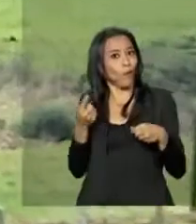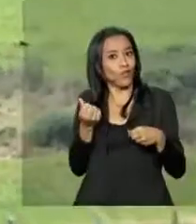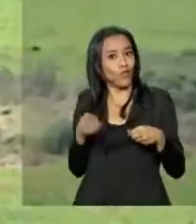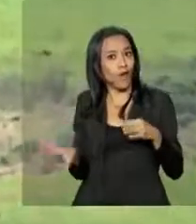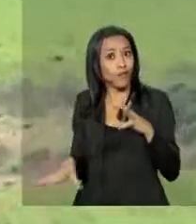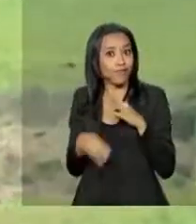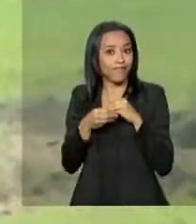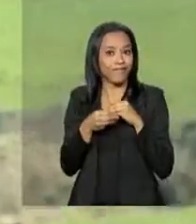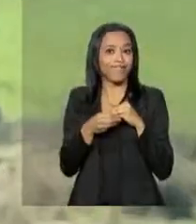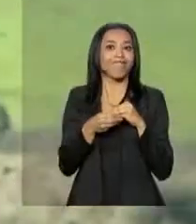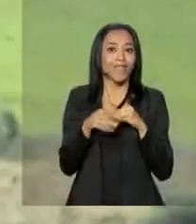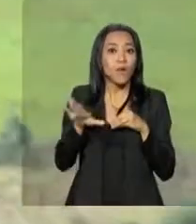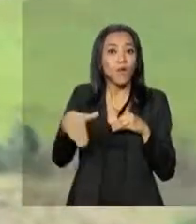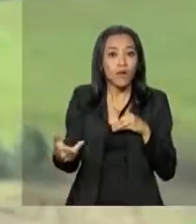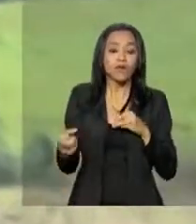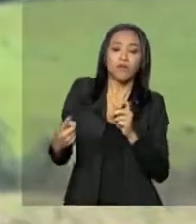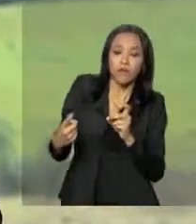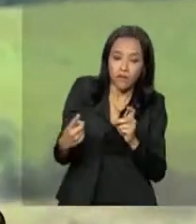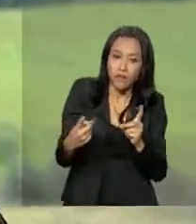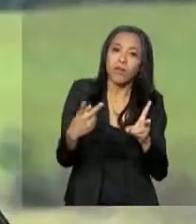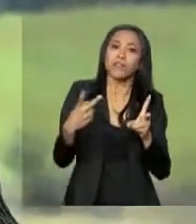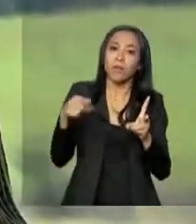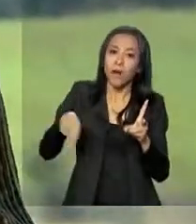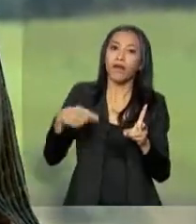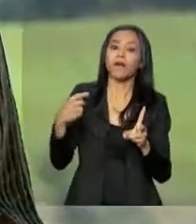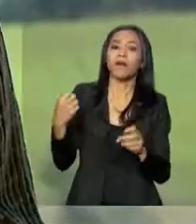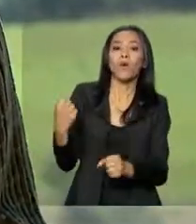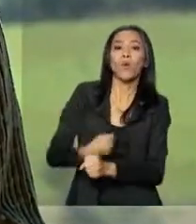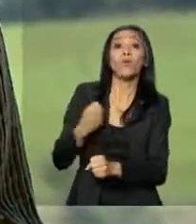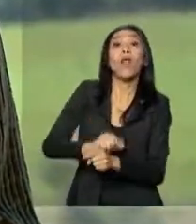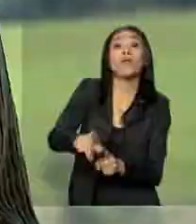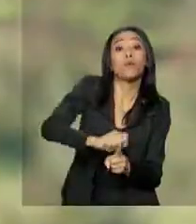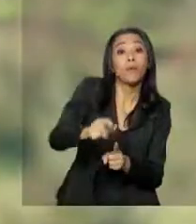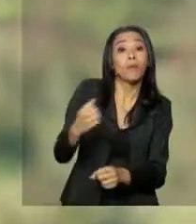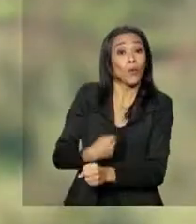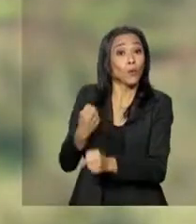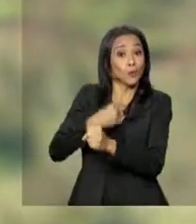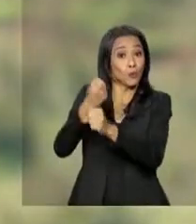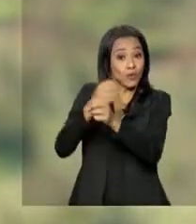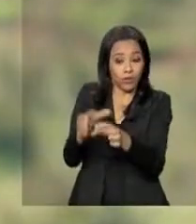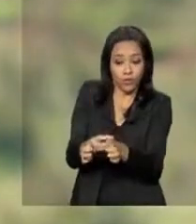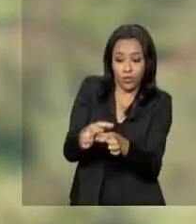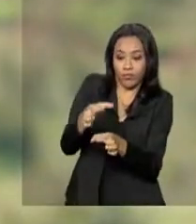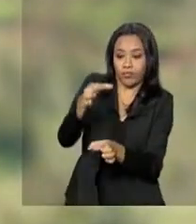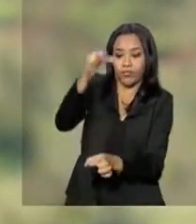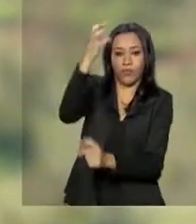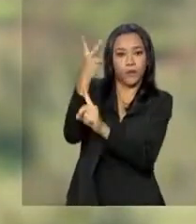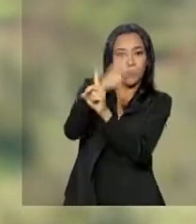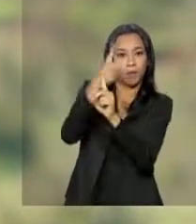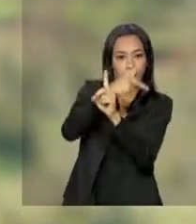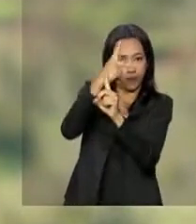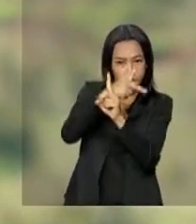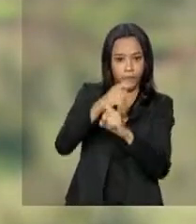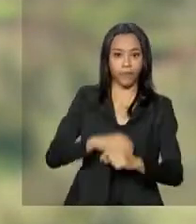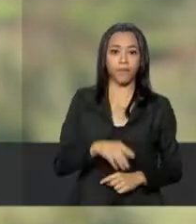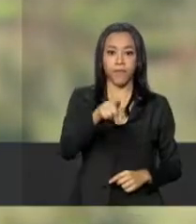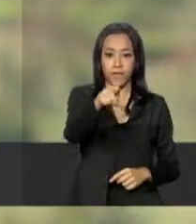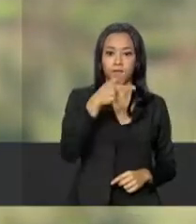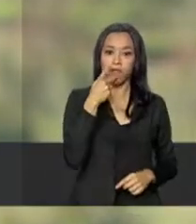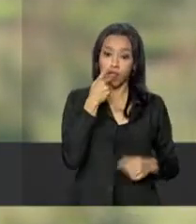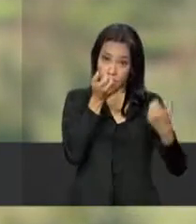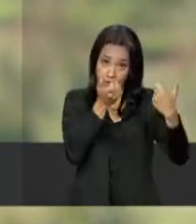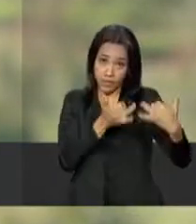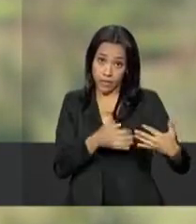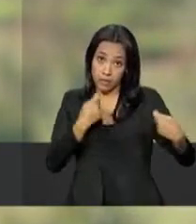extra ao arrendar os terrenos para a construção de parques eólicos. Você precisa de produtores